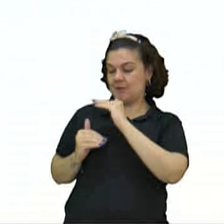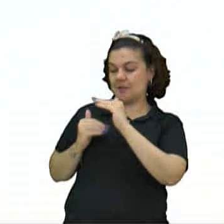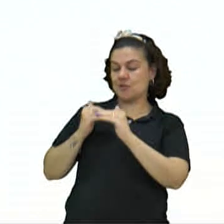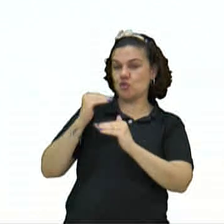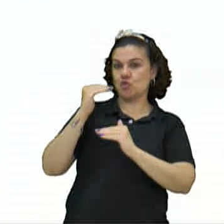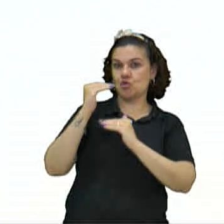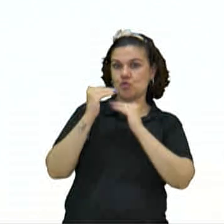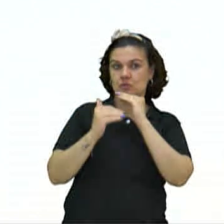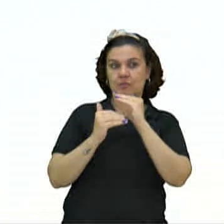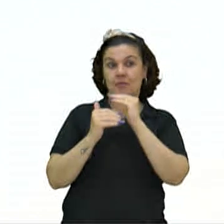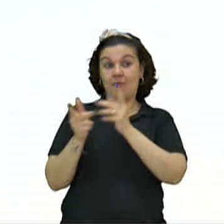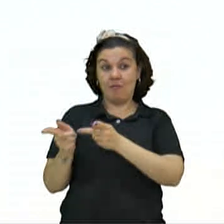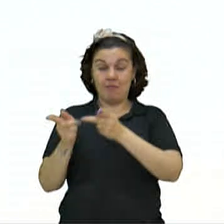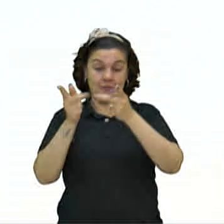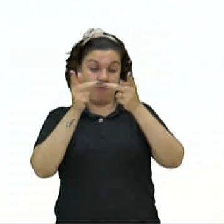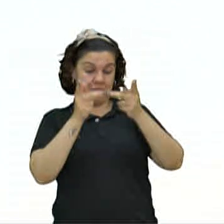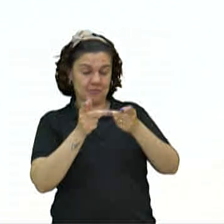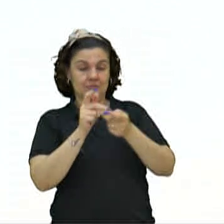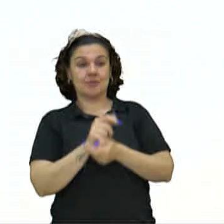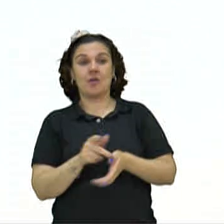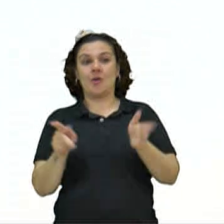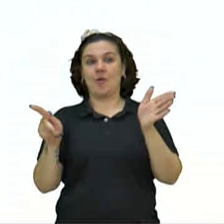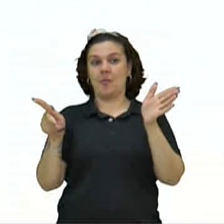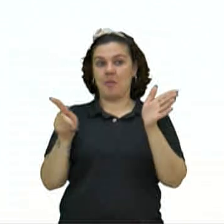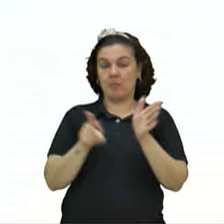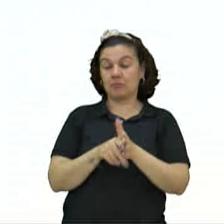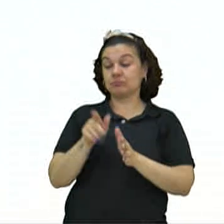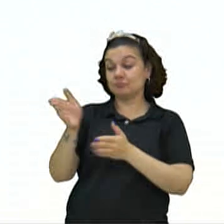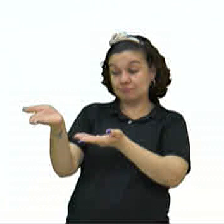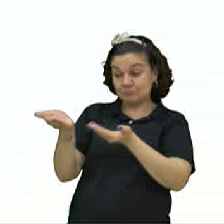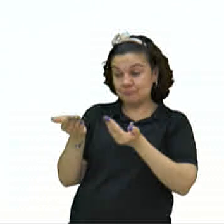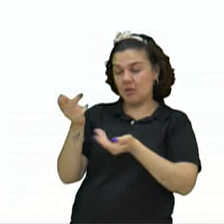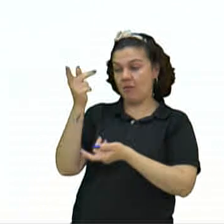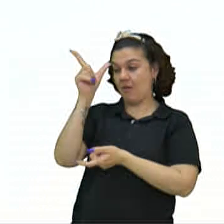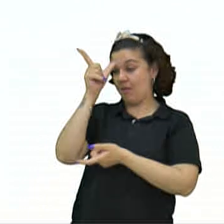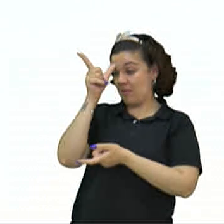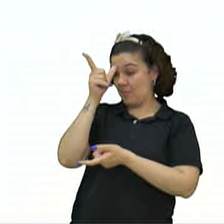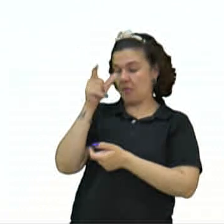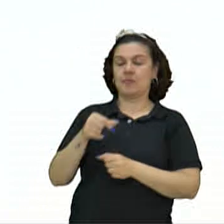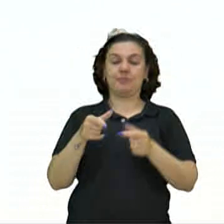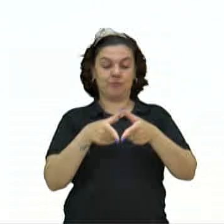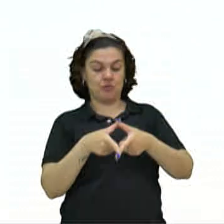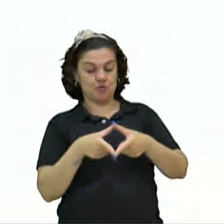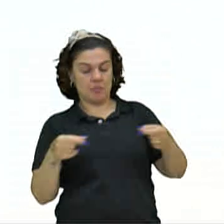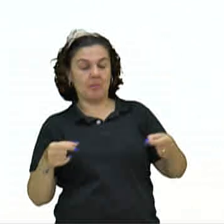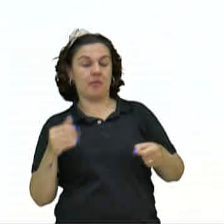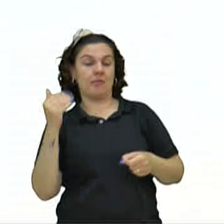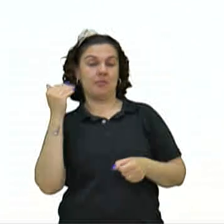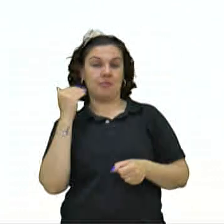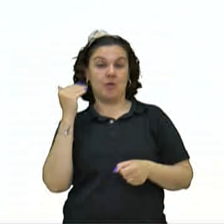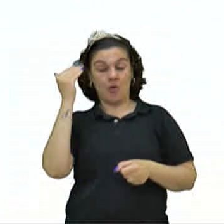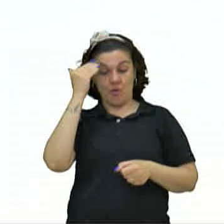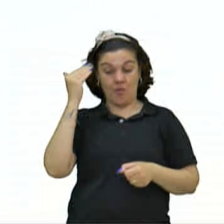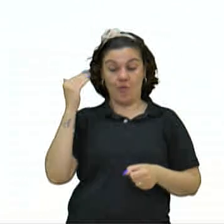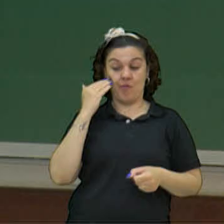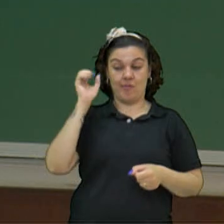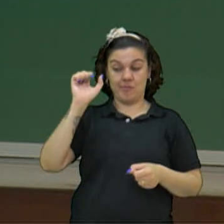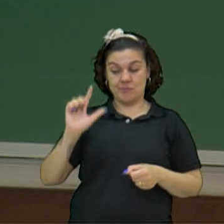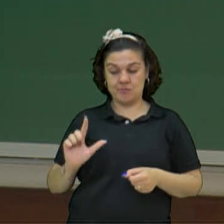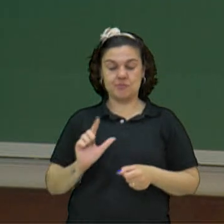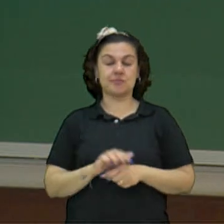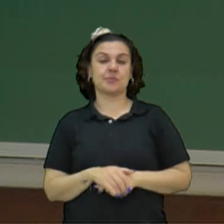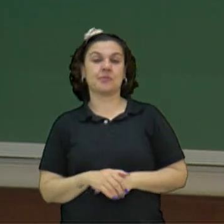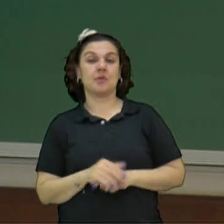desenvolvimento a convite, ofertada para a Alemanha, para o Japão, Coreia do Sul, quando?